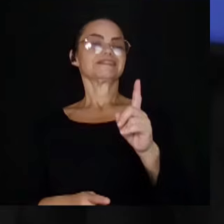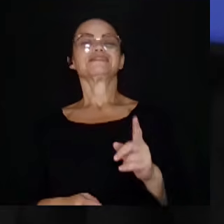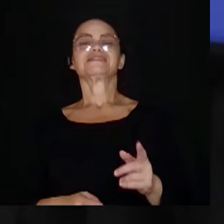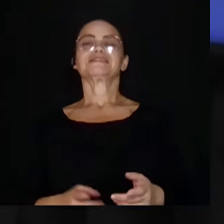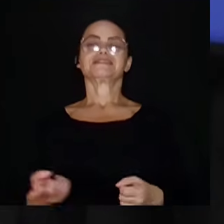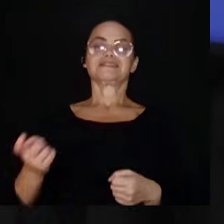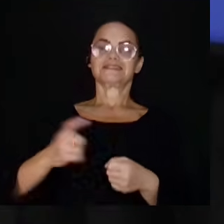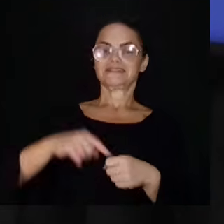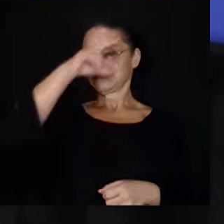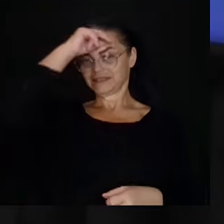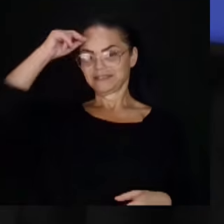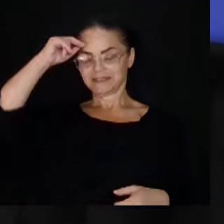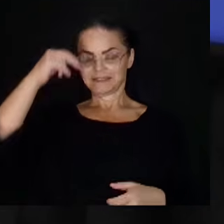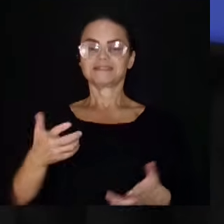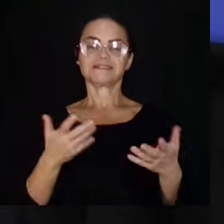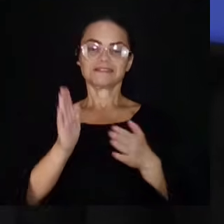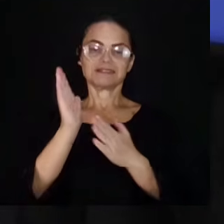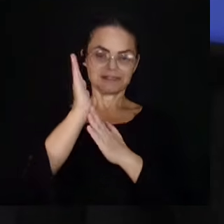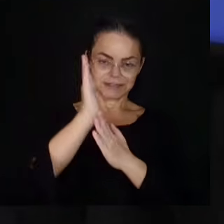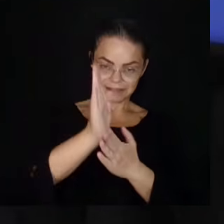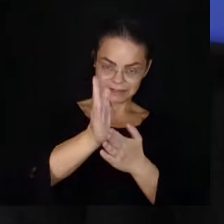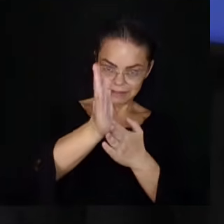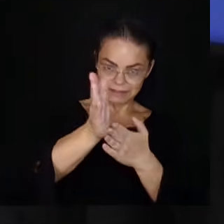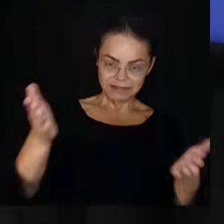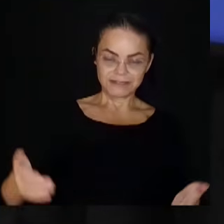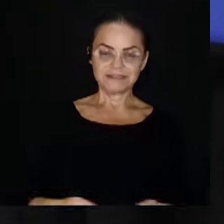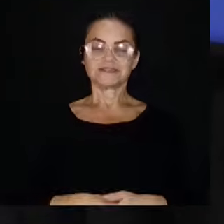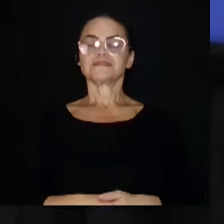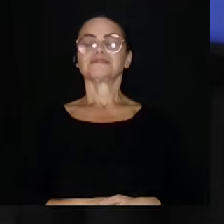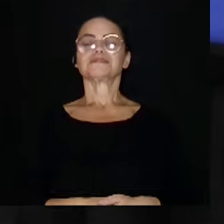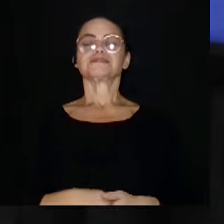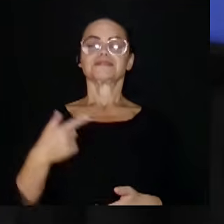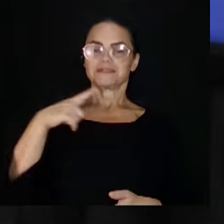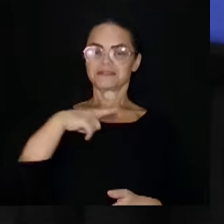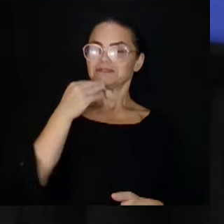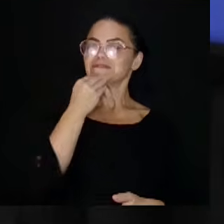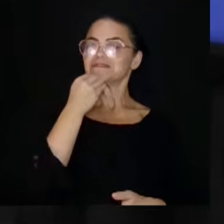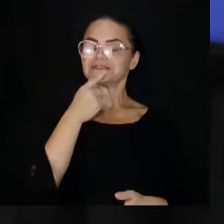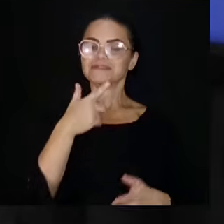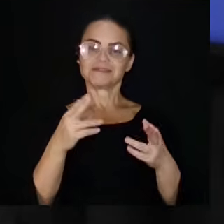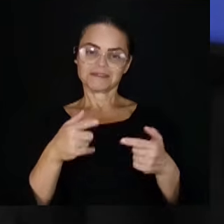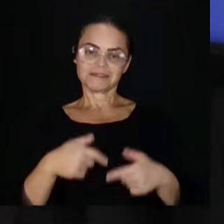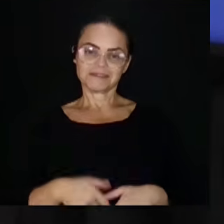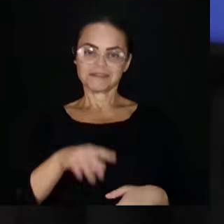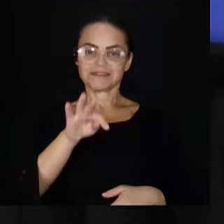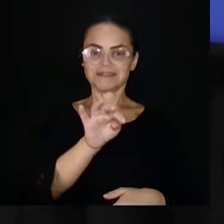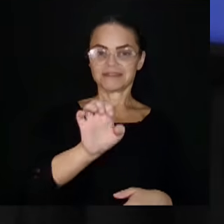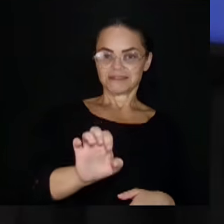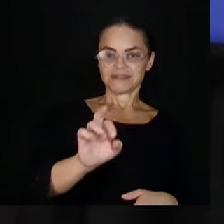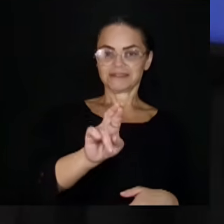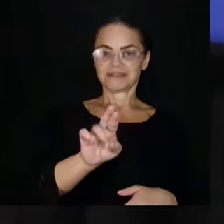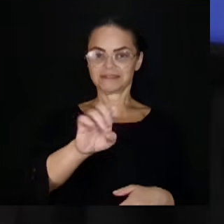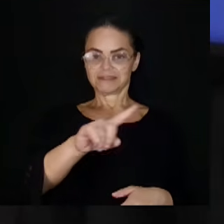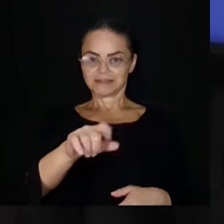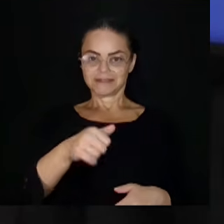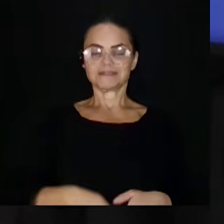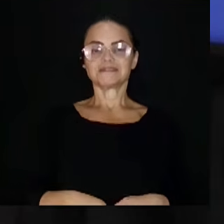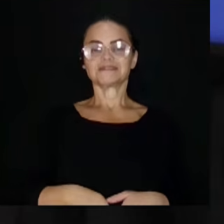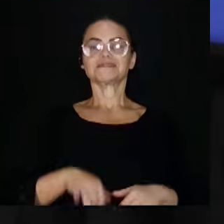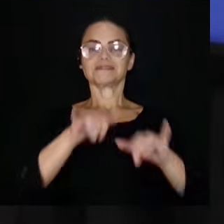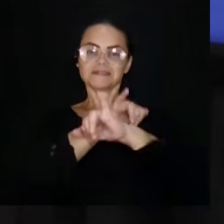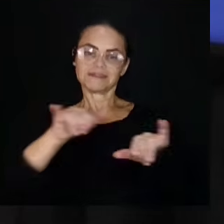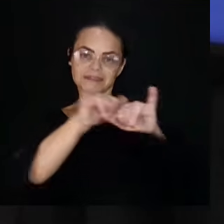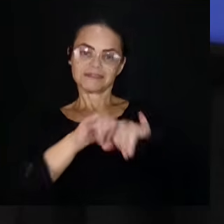querem trilhar, né, um caminho como a Tereza está fazendo. Deixa um recado para essas pessoas, deixa uma mensagem para essas pessoas, para a